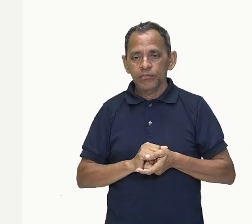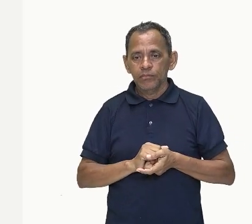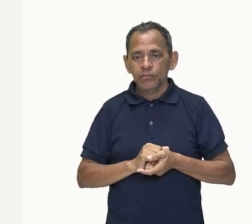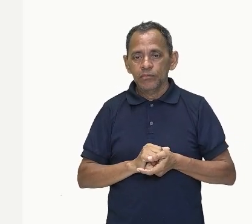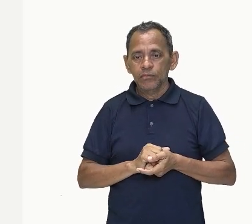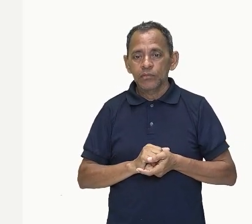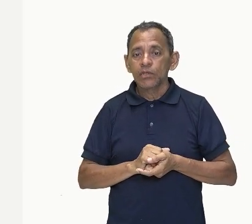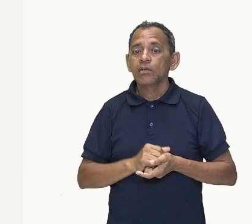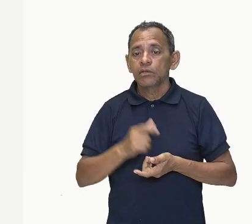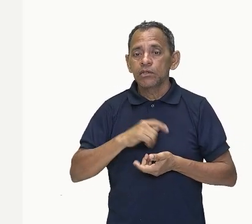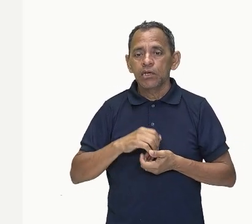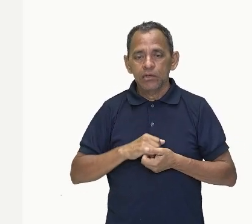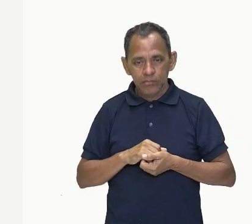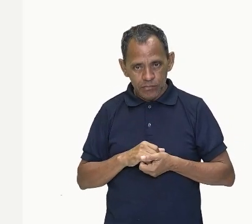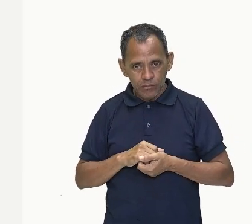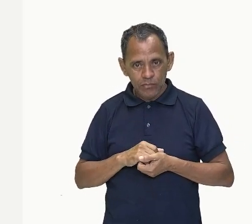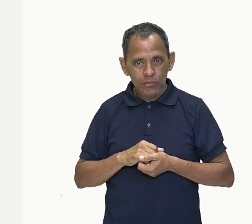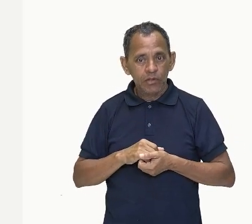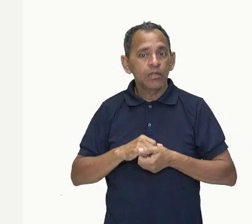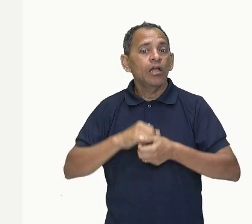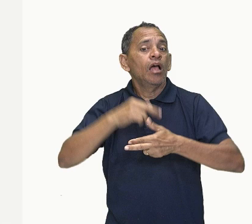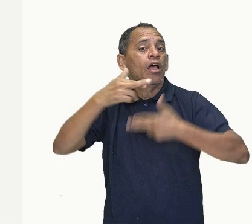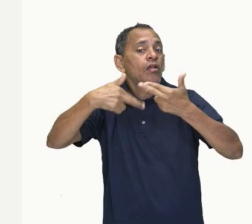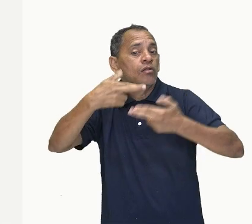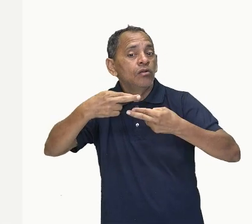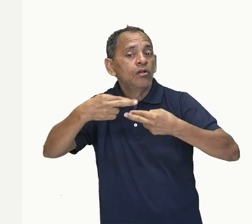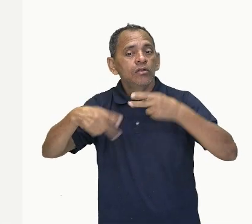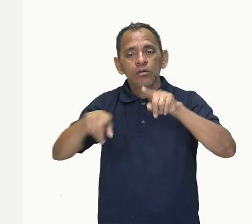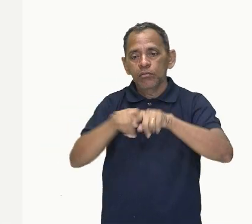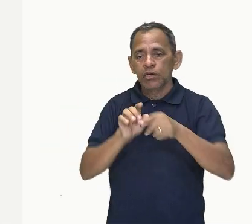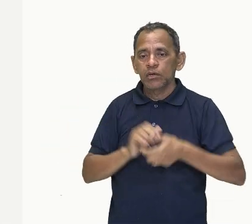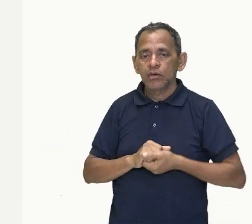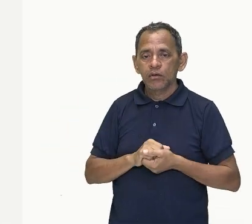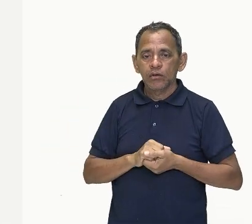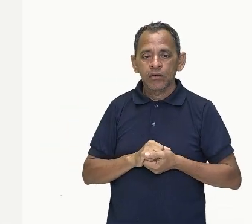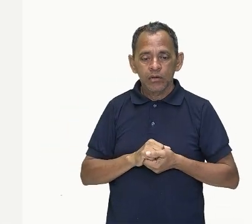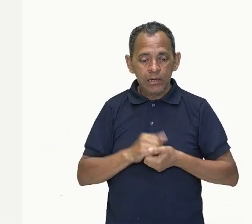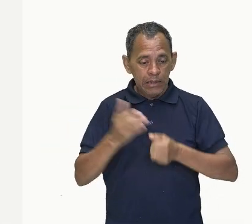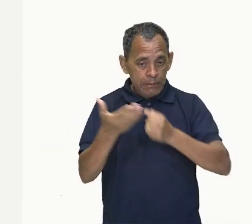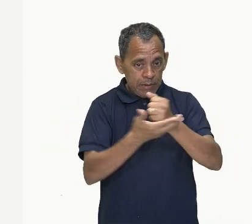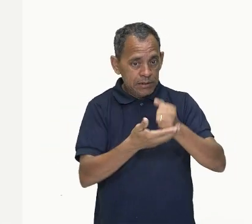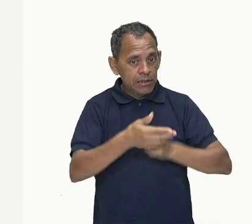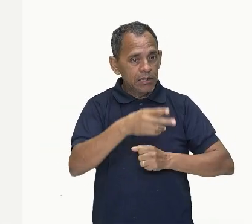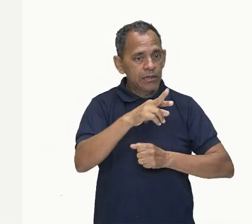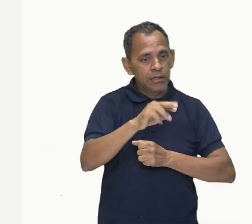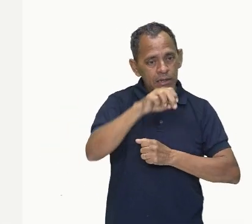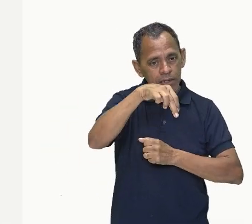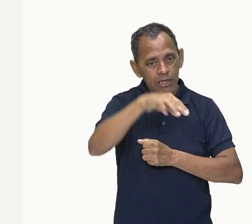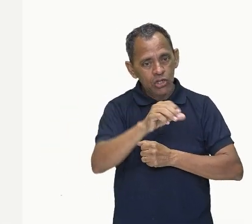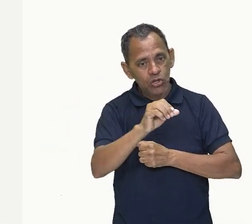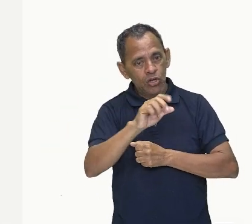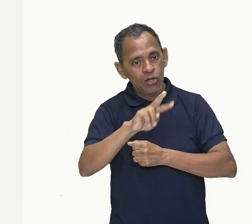chega às fontes renováveis e não renováveis, né? Fontes renováveis são aquelas que a